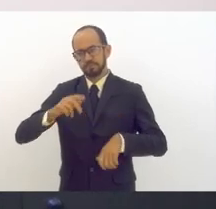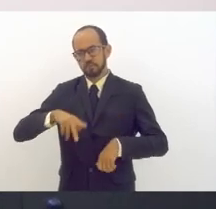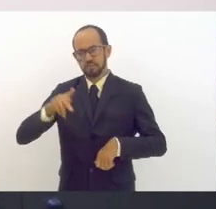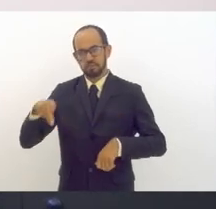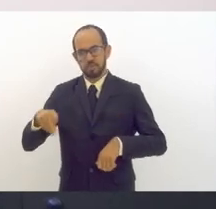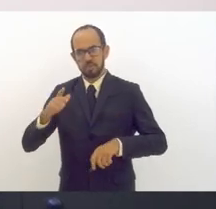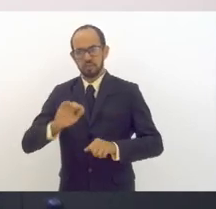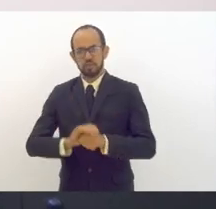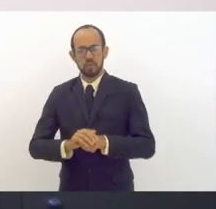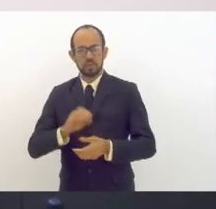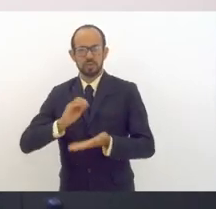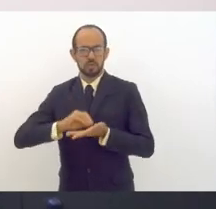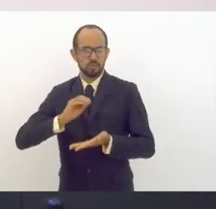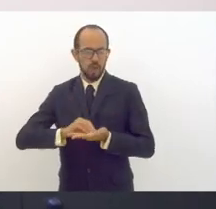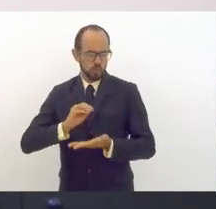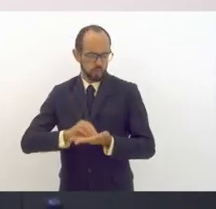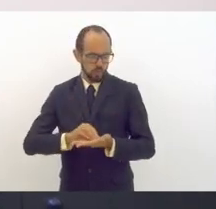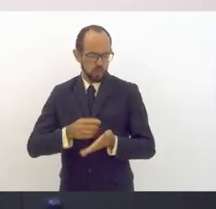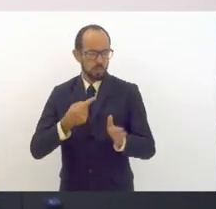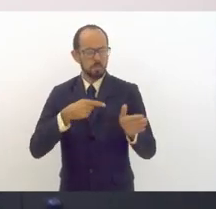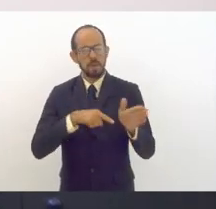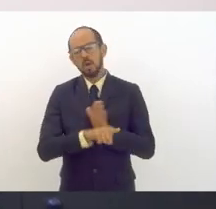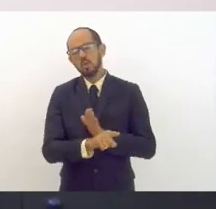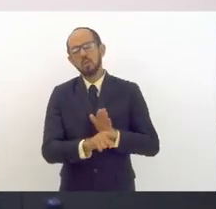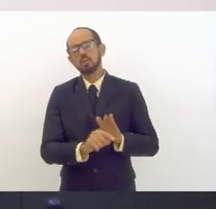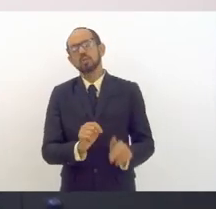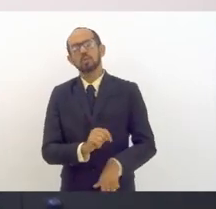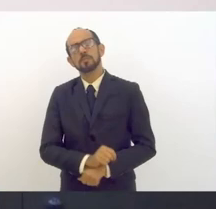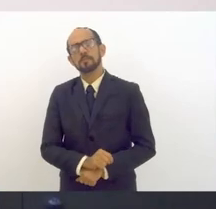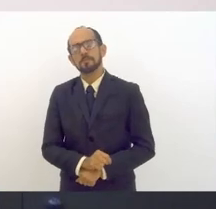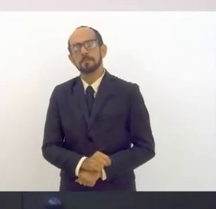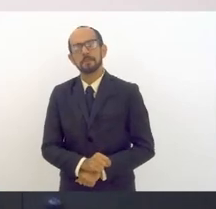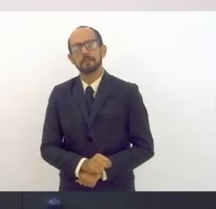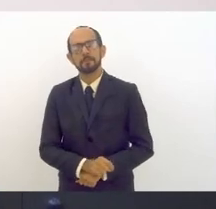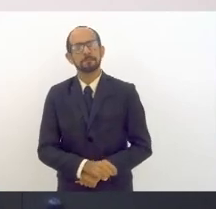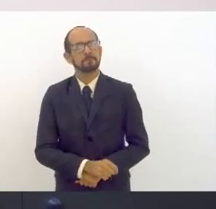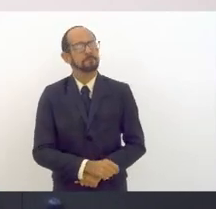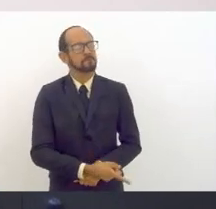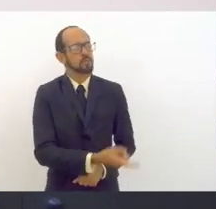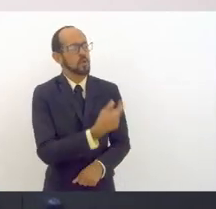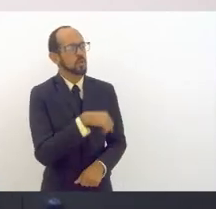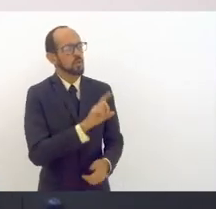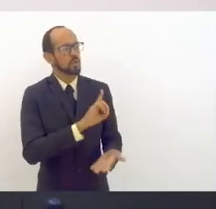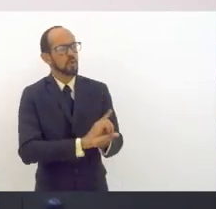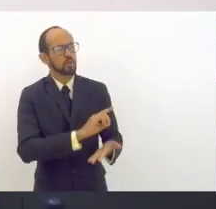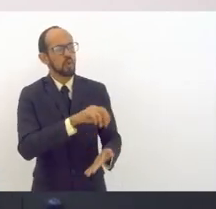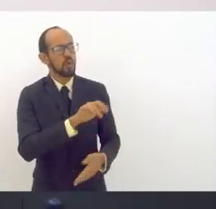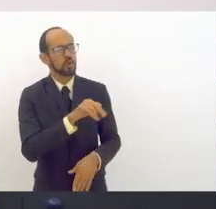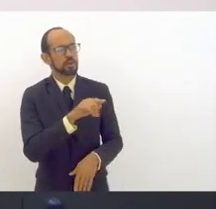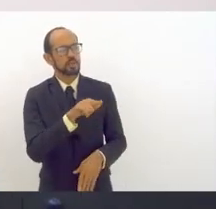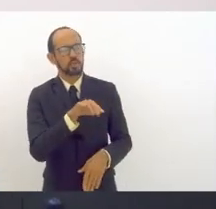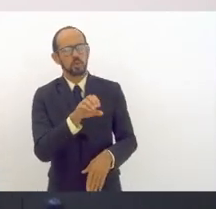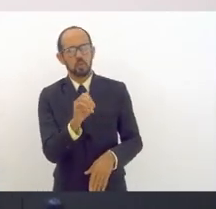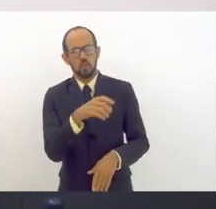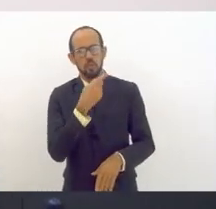trazido pela própria SEDUC. Eu quero saber se a menção feita pelo Dr. Rodrigo do Ministério Público